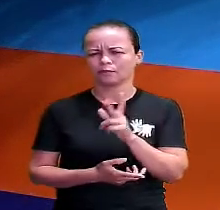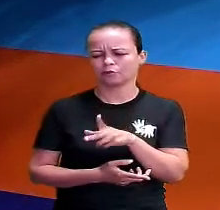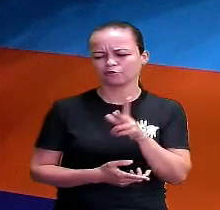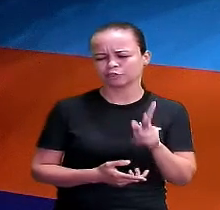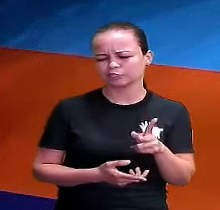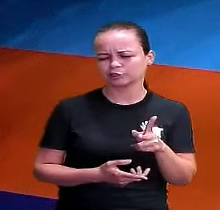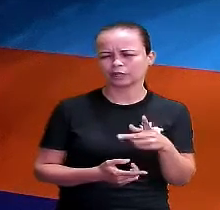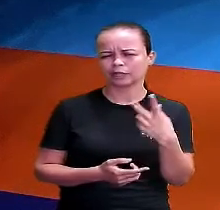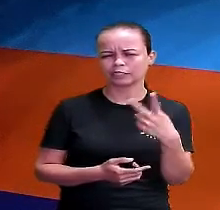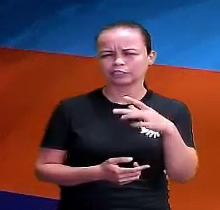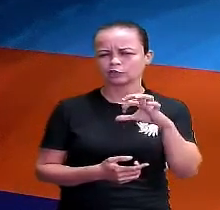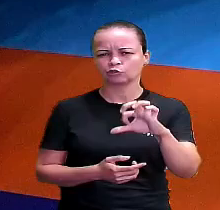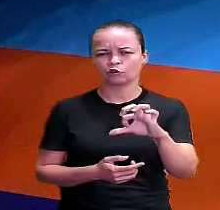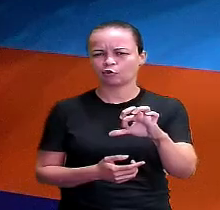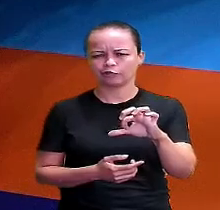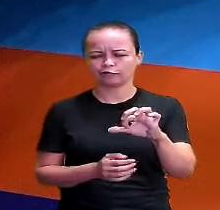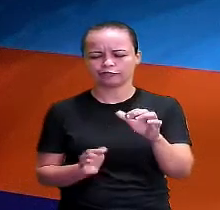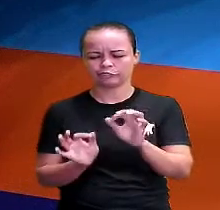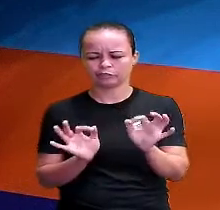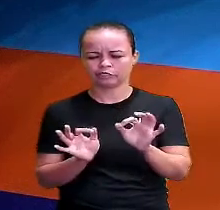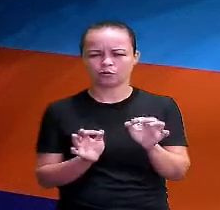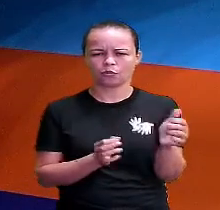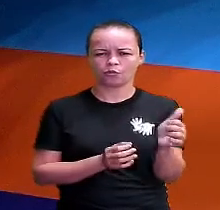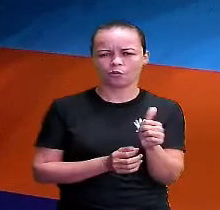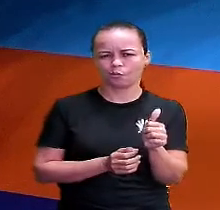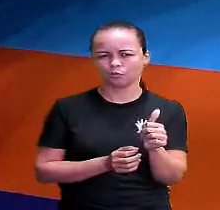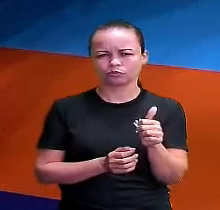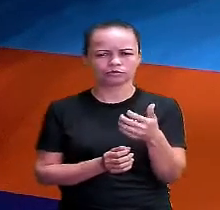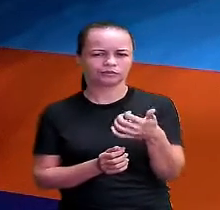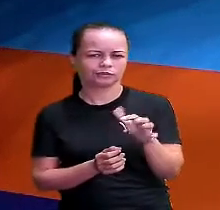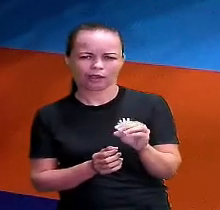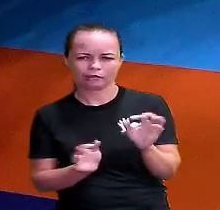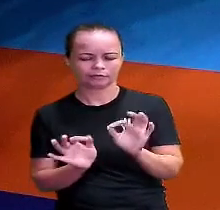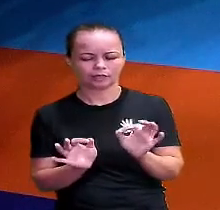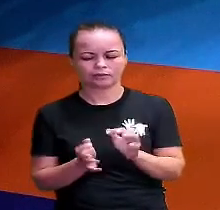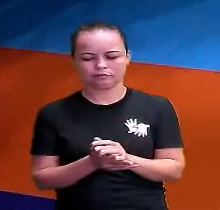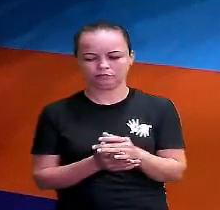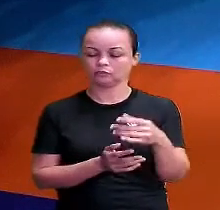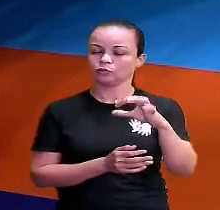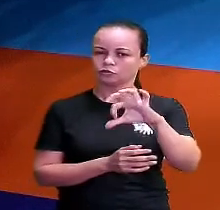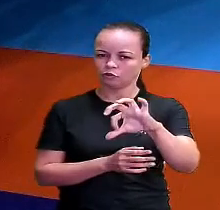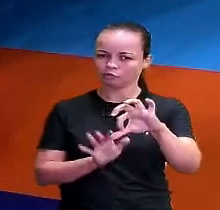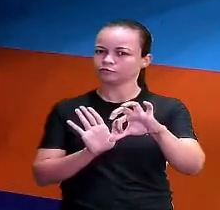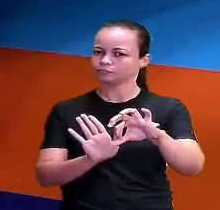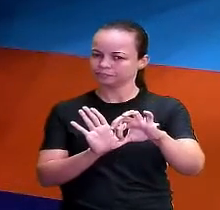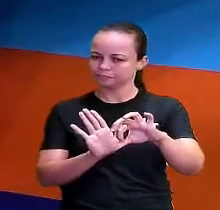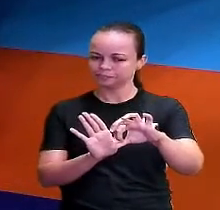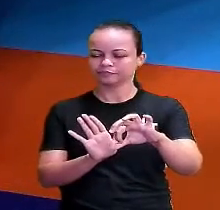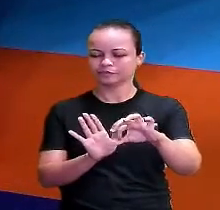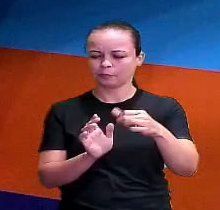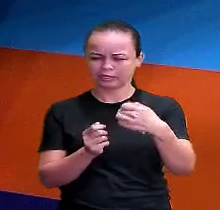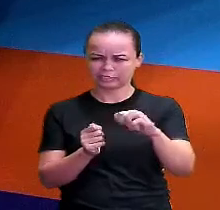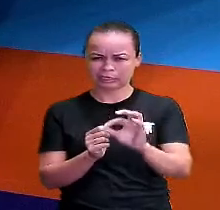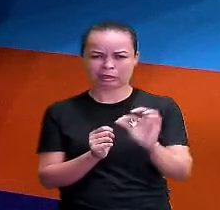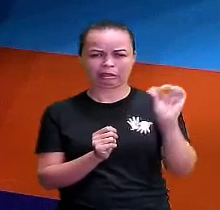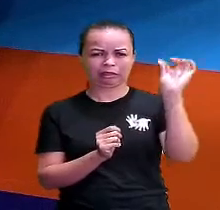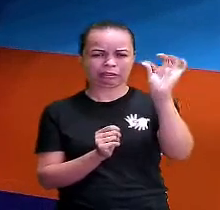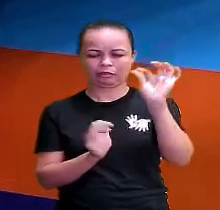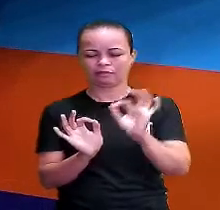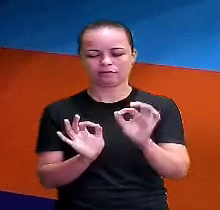aqui deu 9, não deu nem 10, nem 11, nem 12. Então, deixo o 9 todinho aqui, tá? Não vai precisar subir